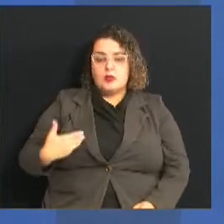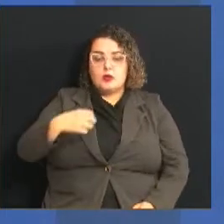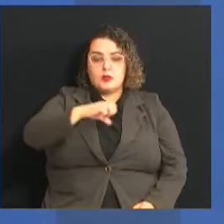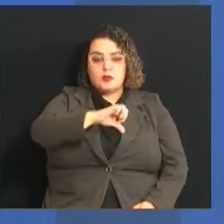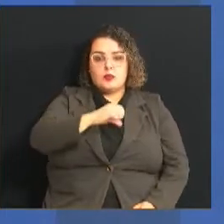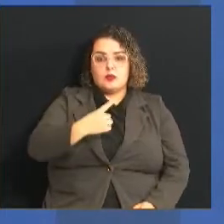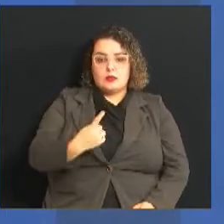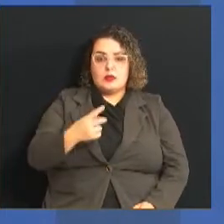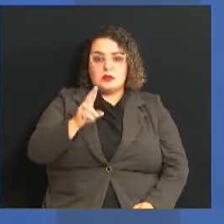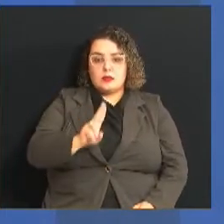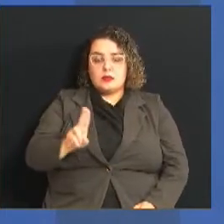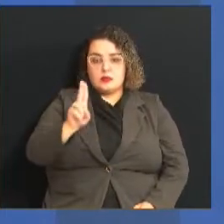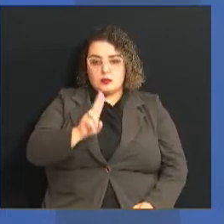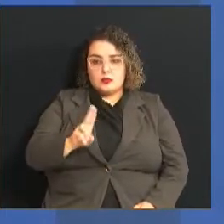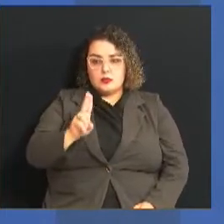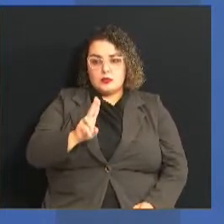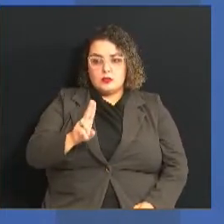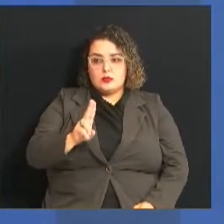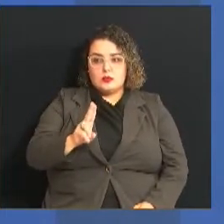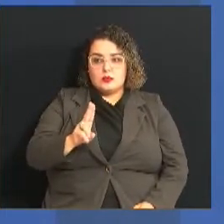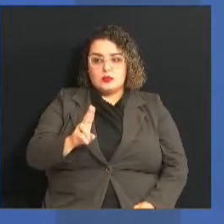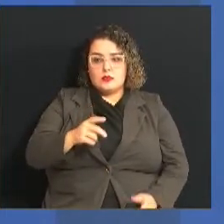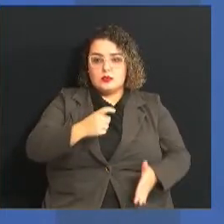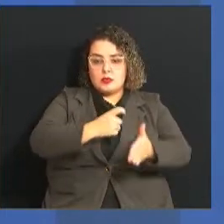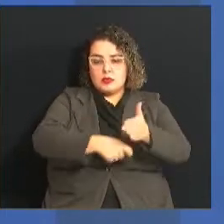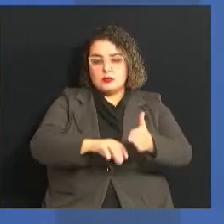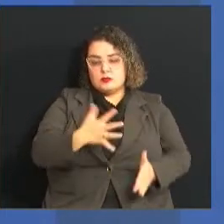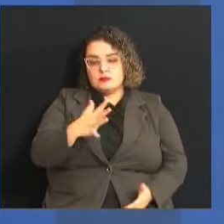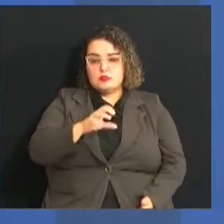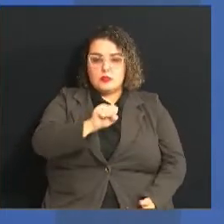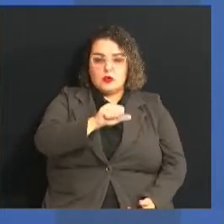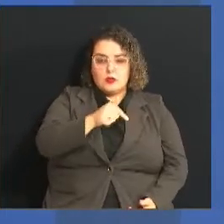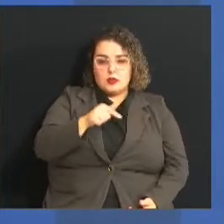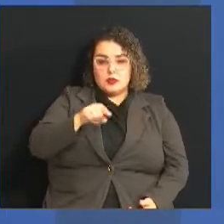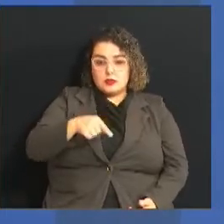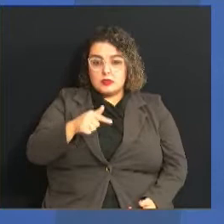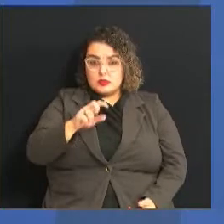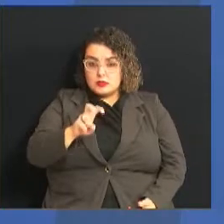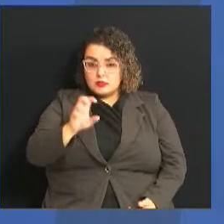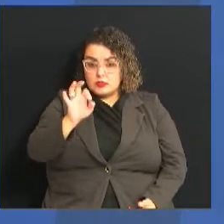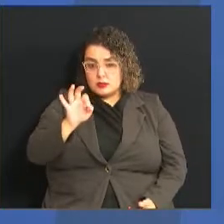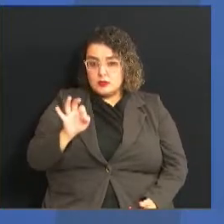deles ocupados, uma taxa aí de 87,5%.